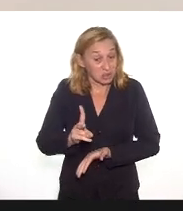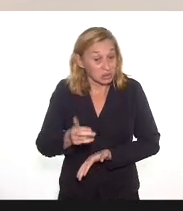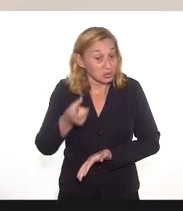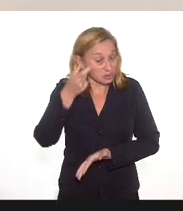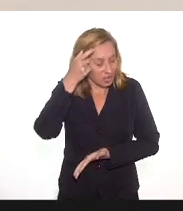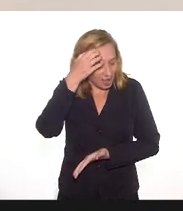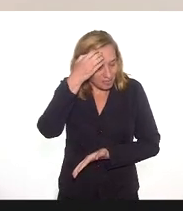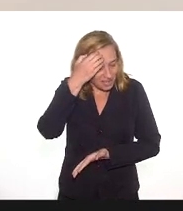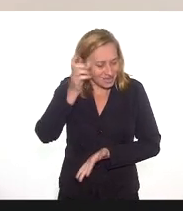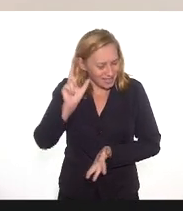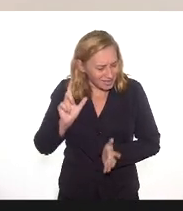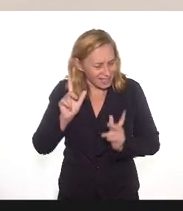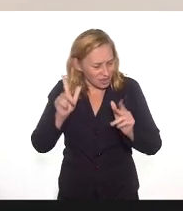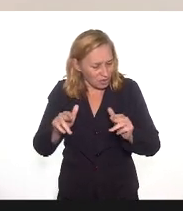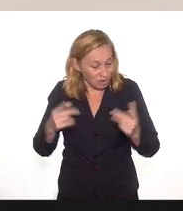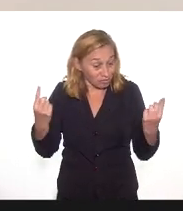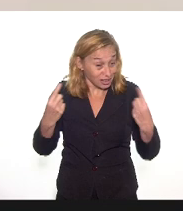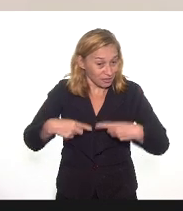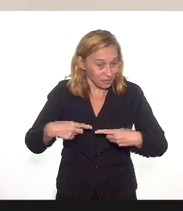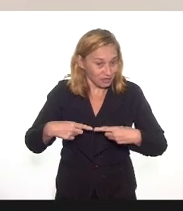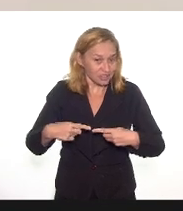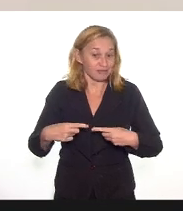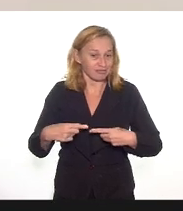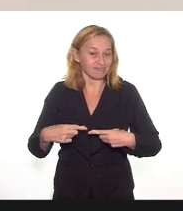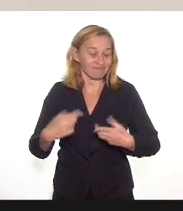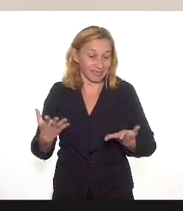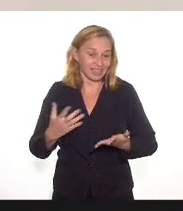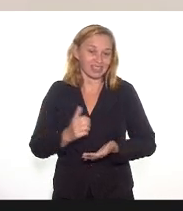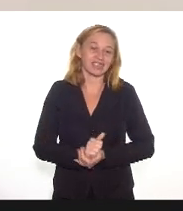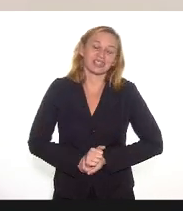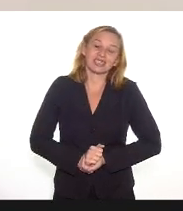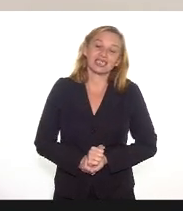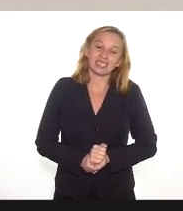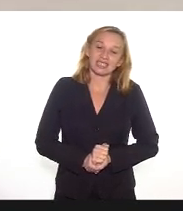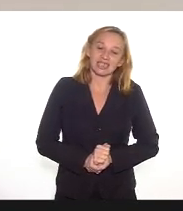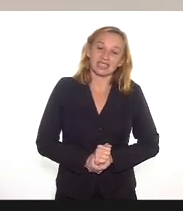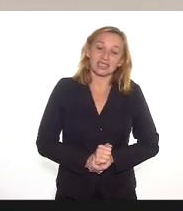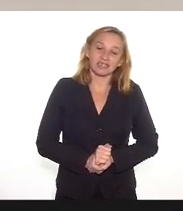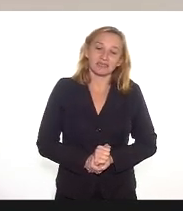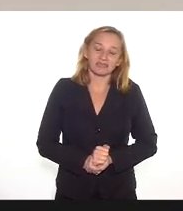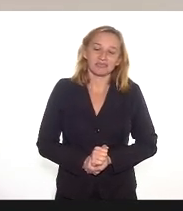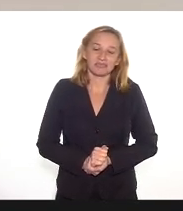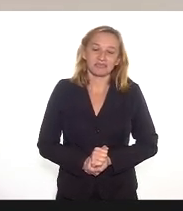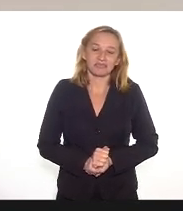cabeça, esse desafio de ser um estadista, né?